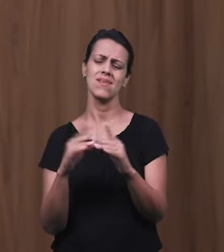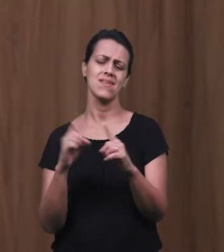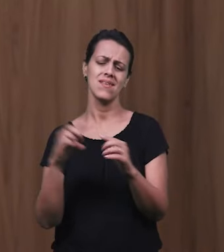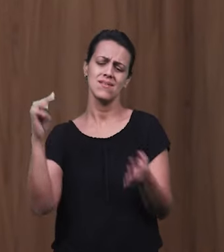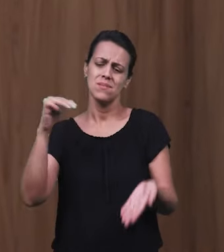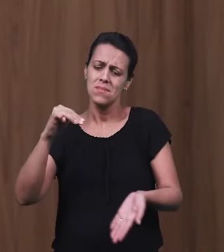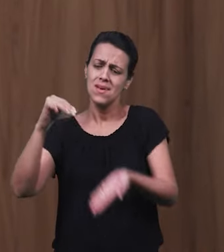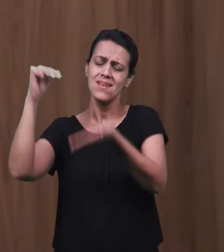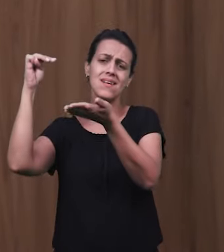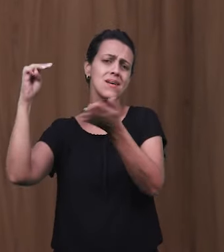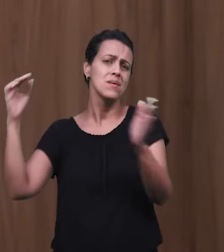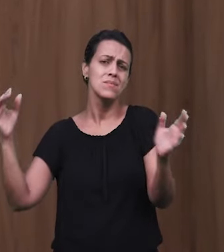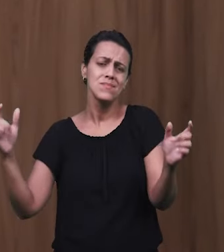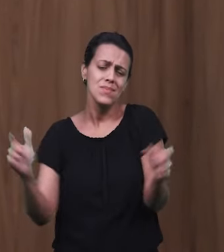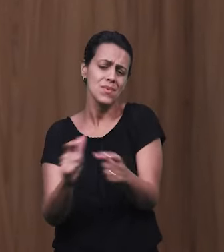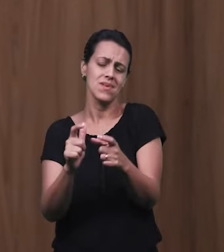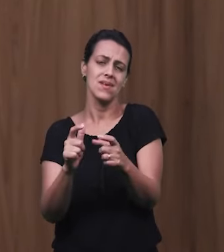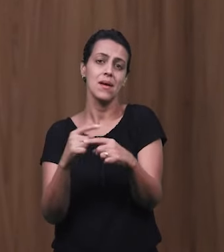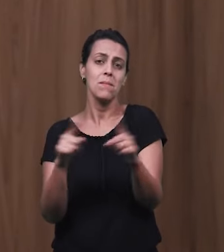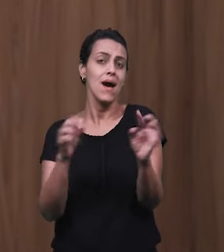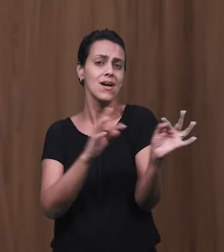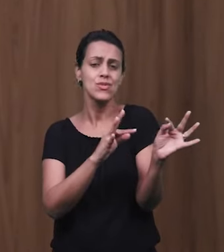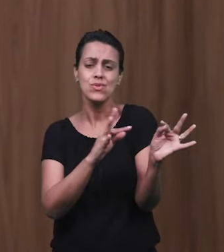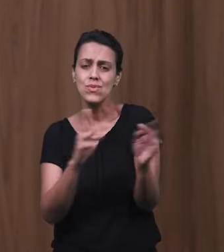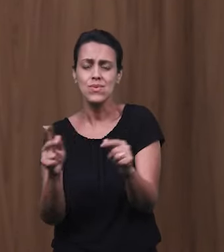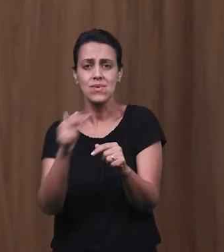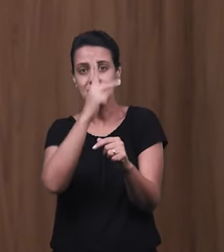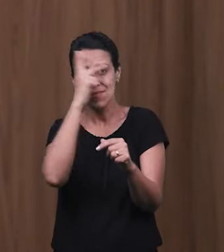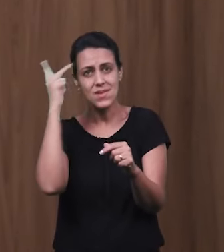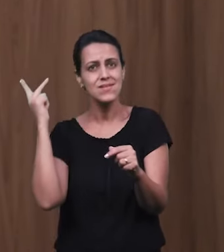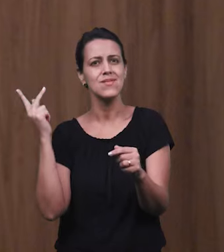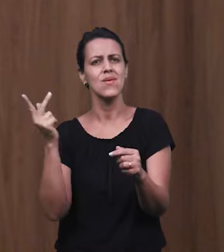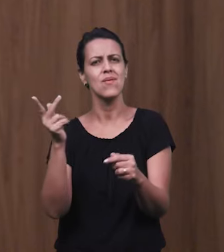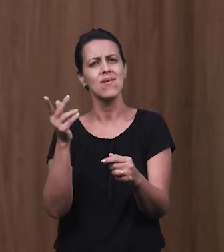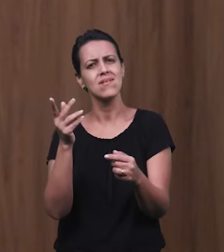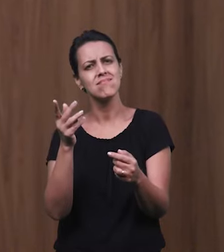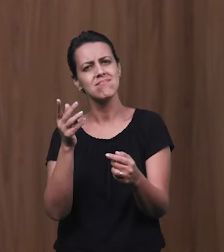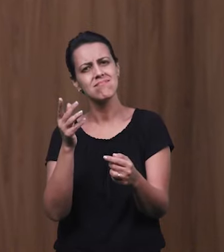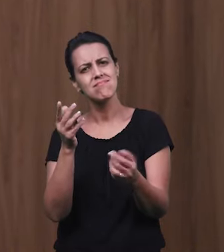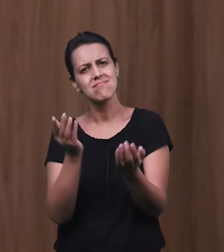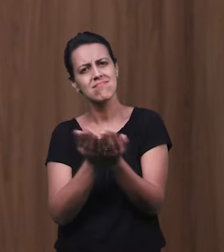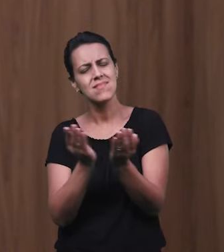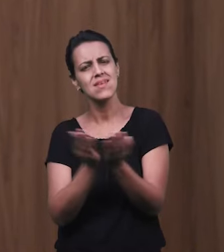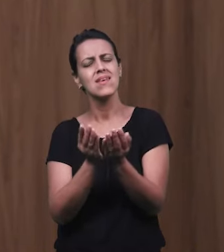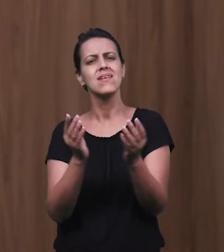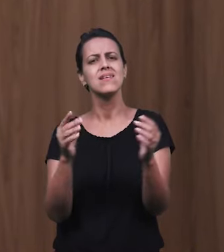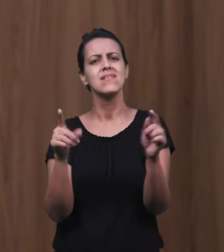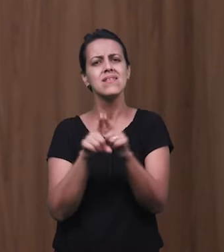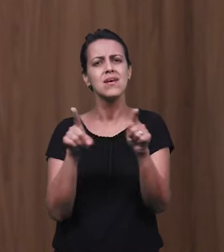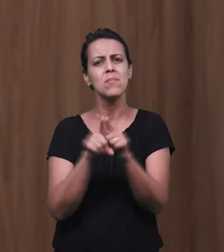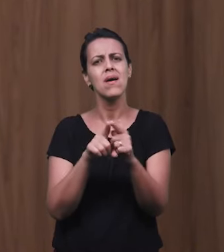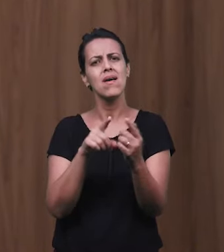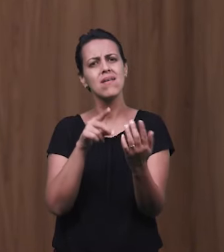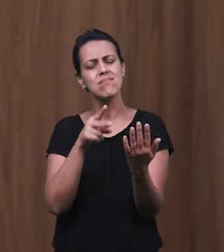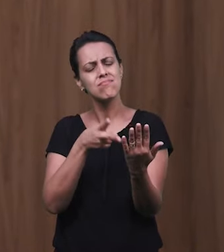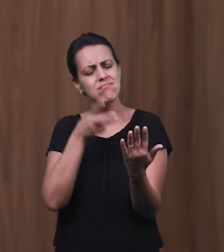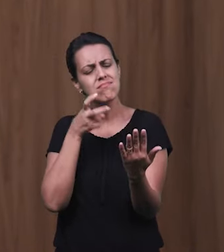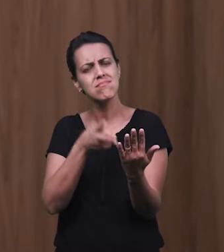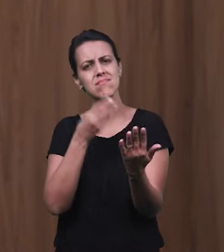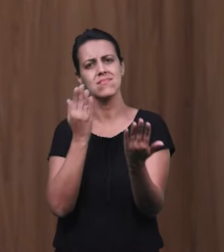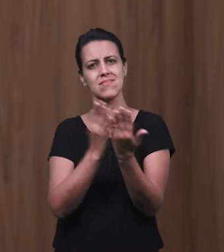pequena, mas é trazer a memória de todos aqueles que se interessam pela palavra de Deus e